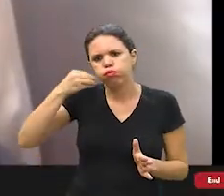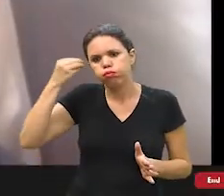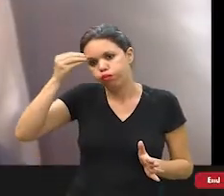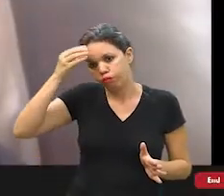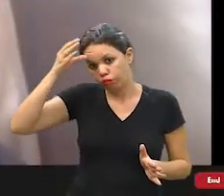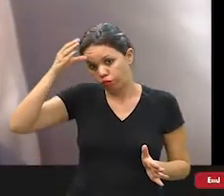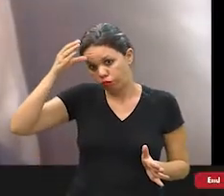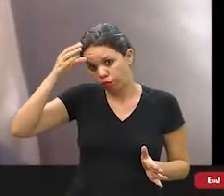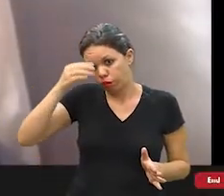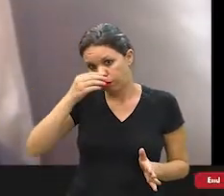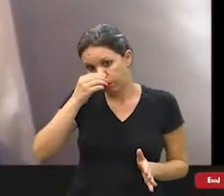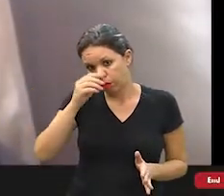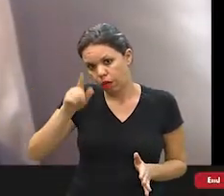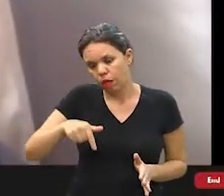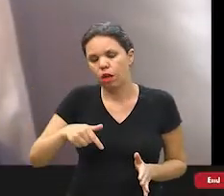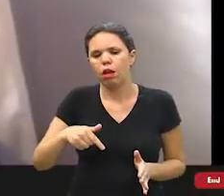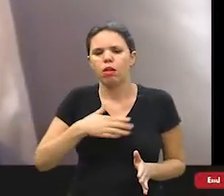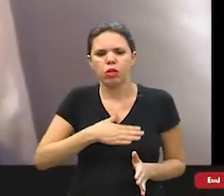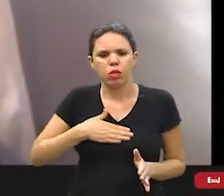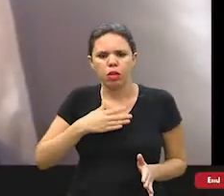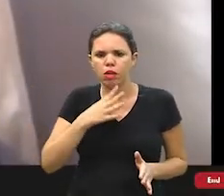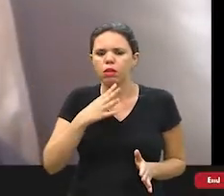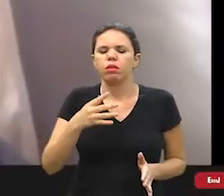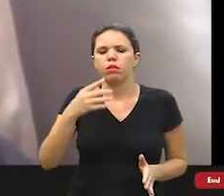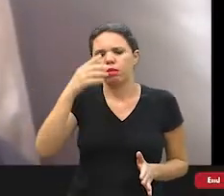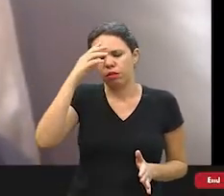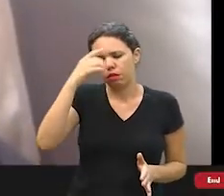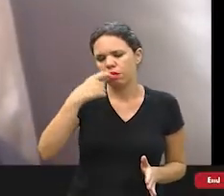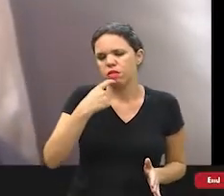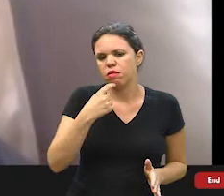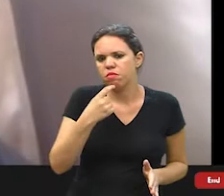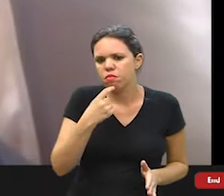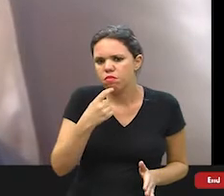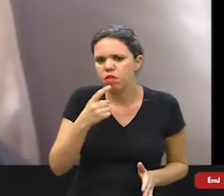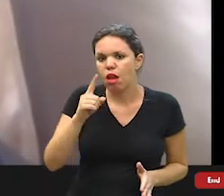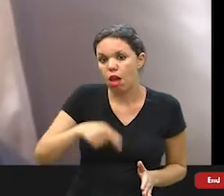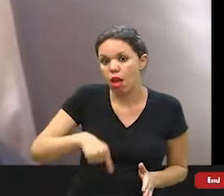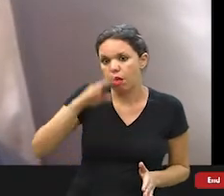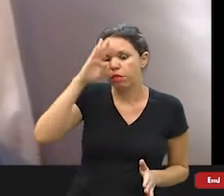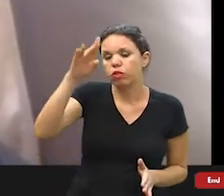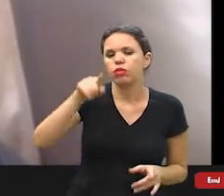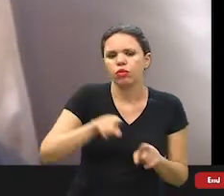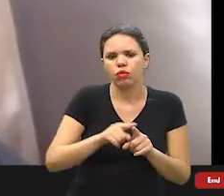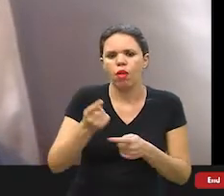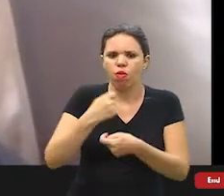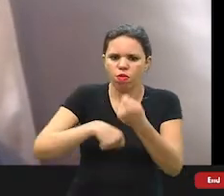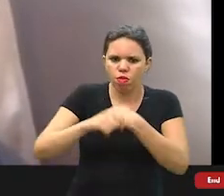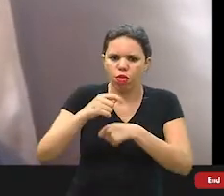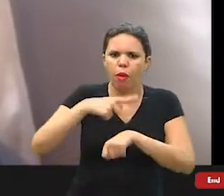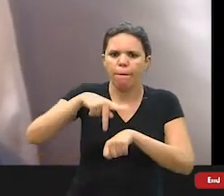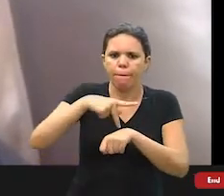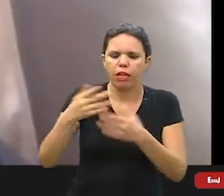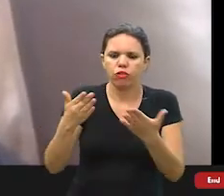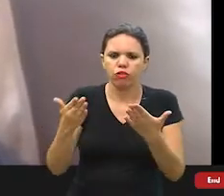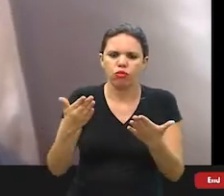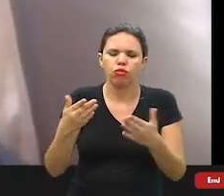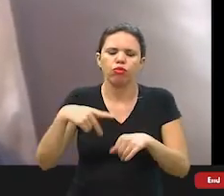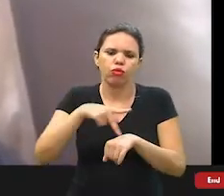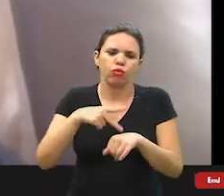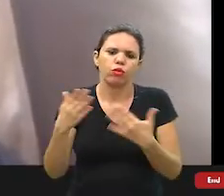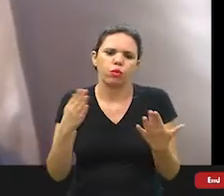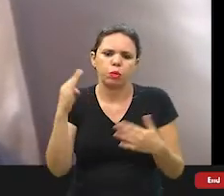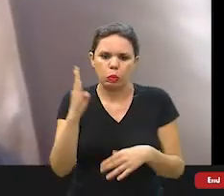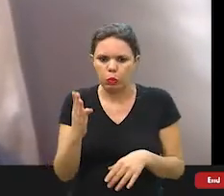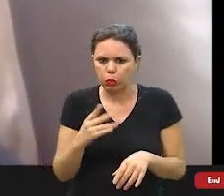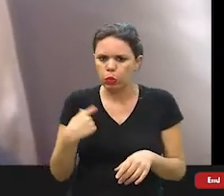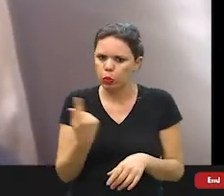conhecimento, ela é privilegiada também na sua situação econômica em relação a grande parte desse país, né? Mesmo sabendo